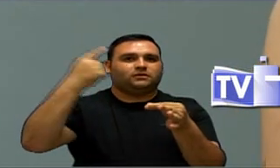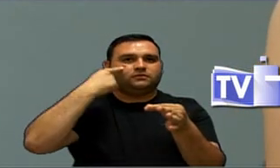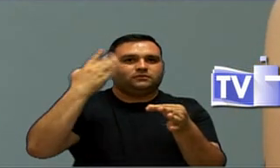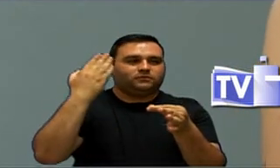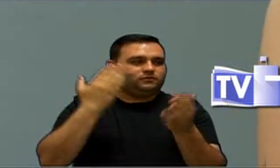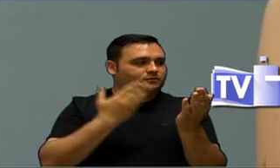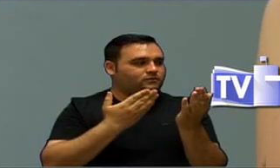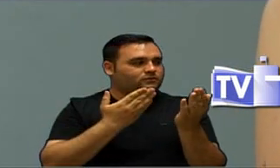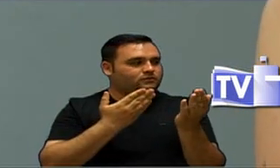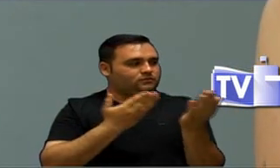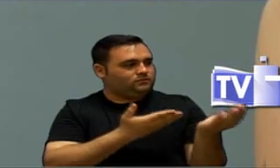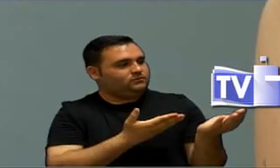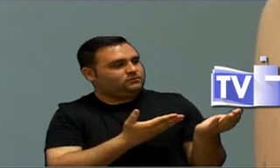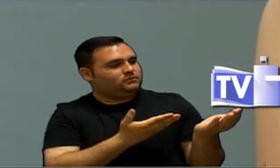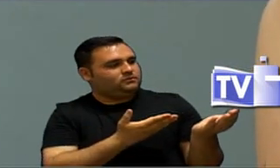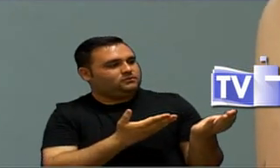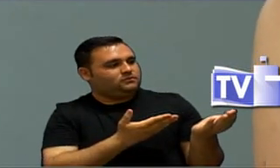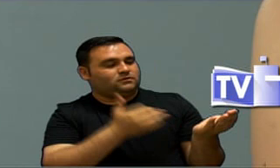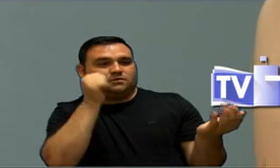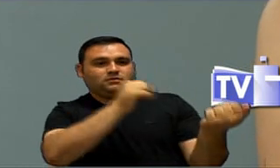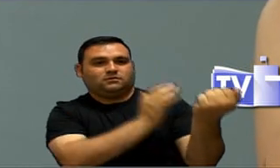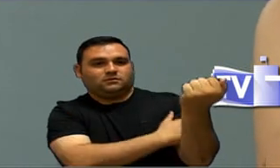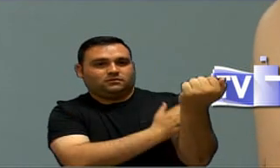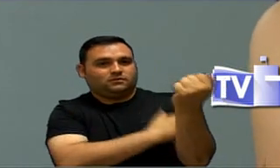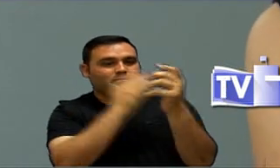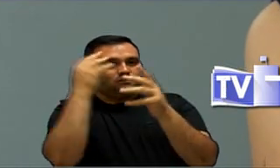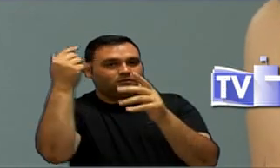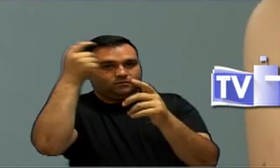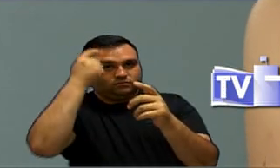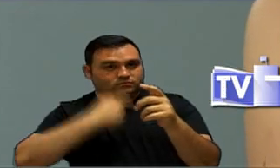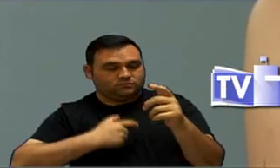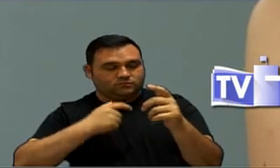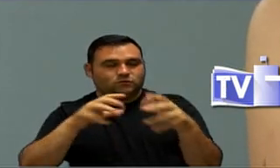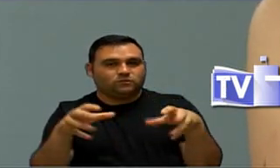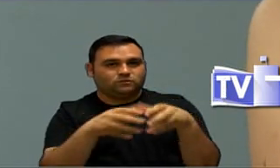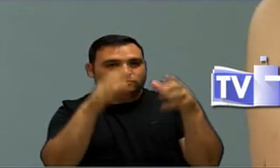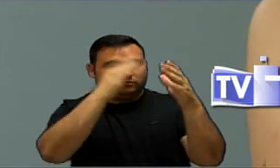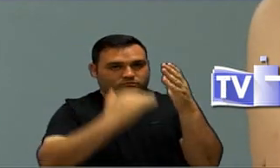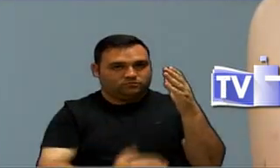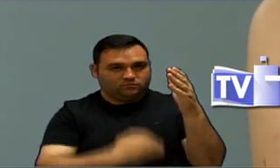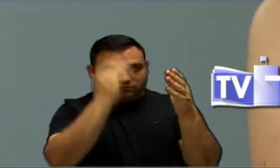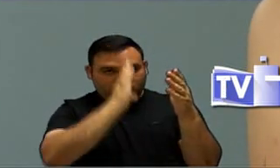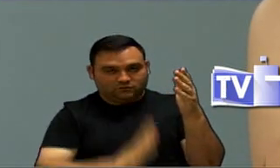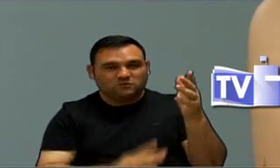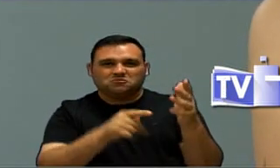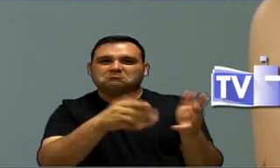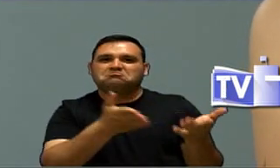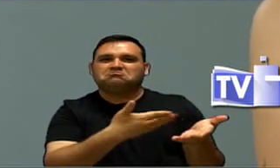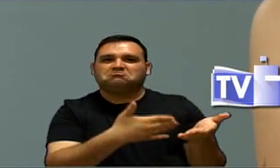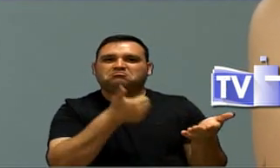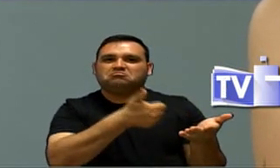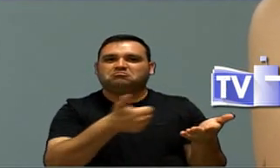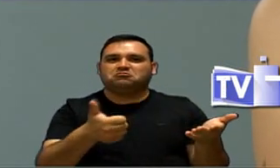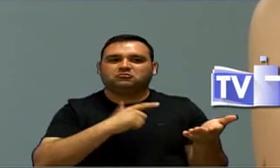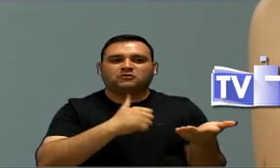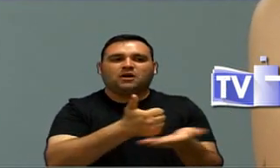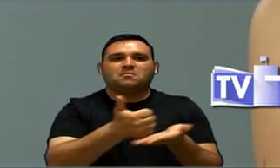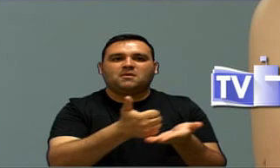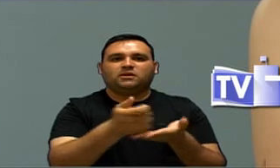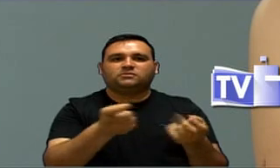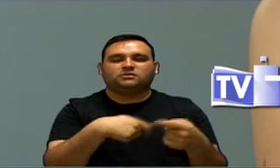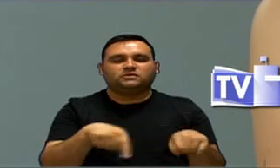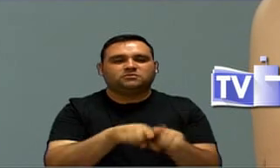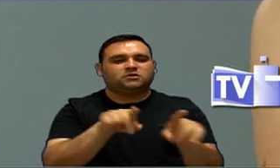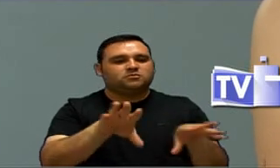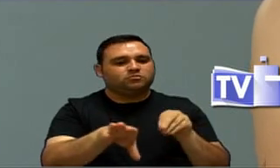bom, Feminismo e Consciência de Classe no Brasil, é um livro muito bom, assim, como base para a gente pegar